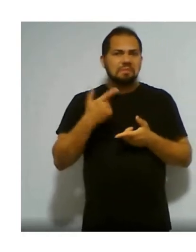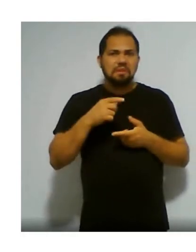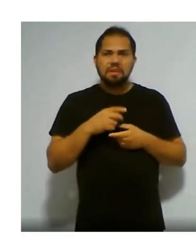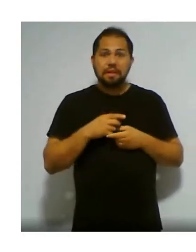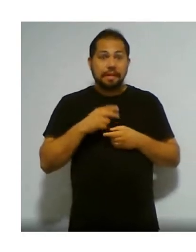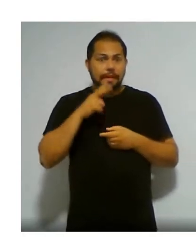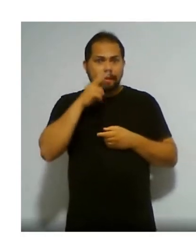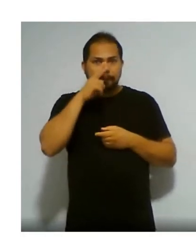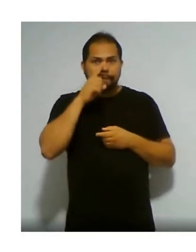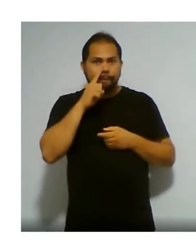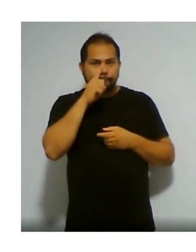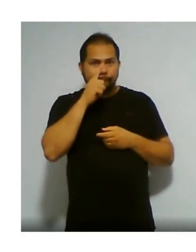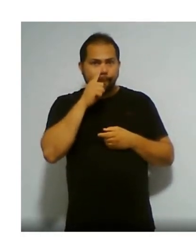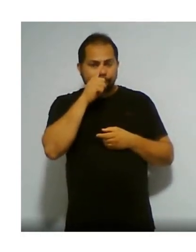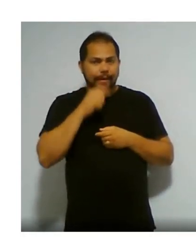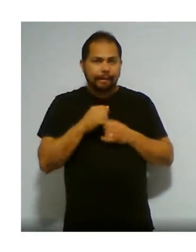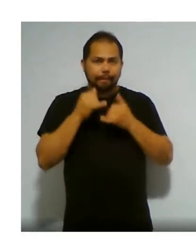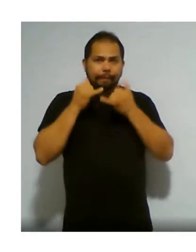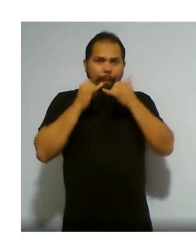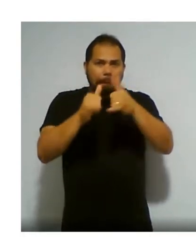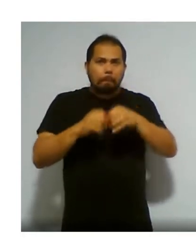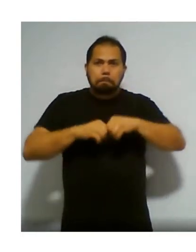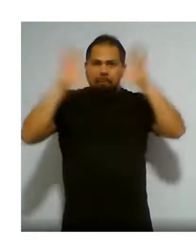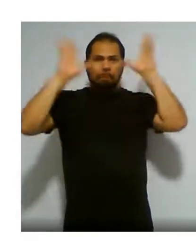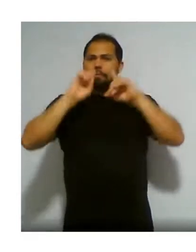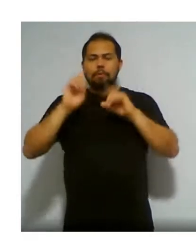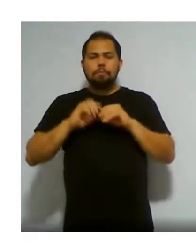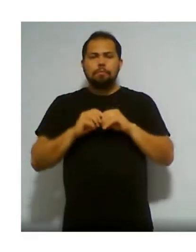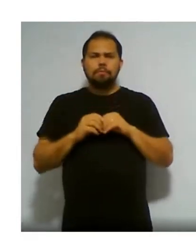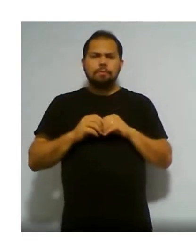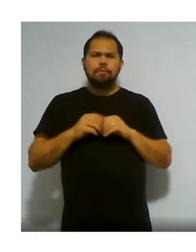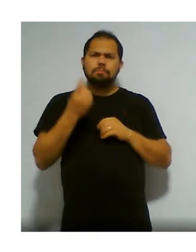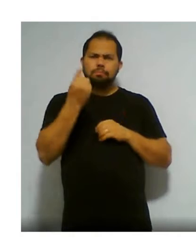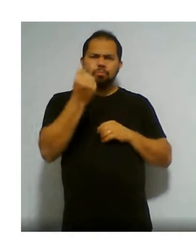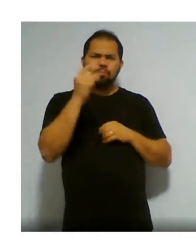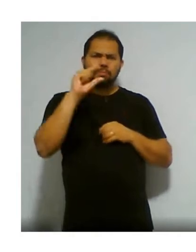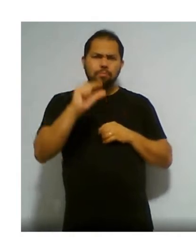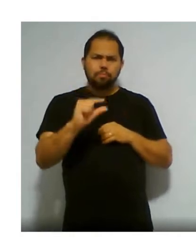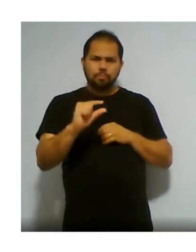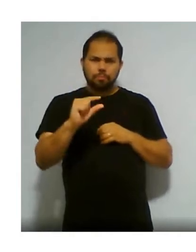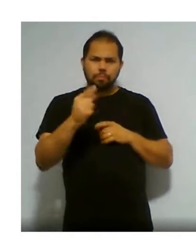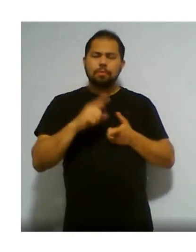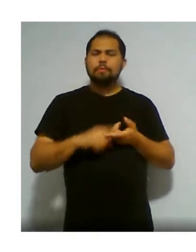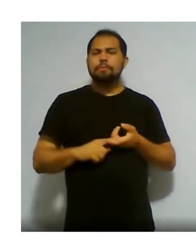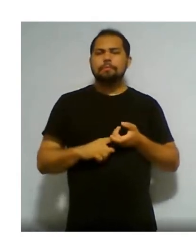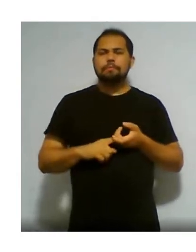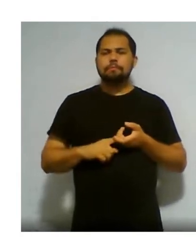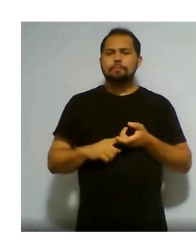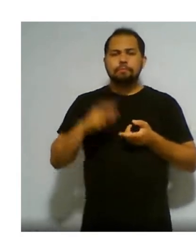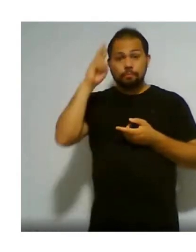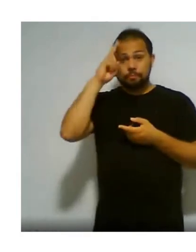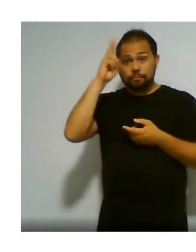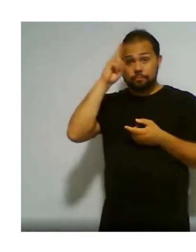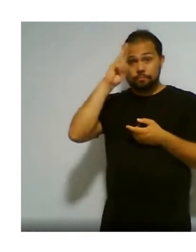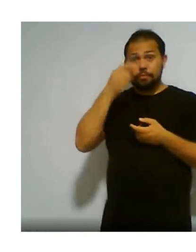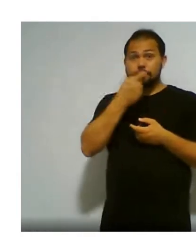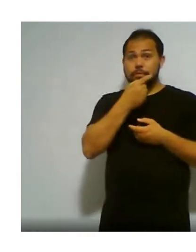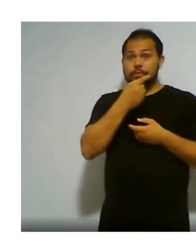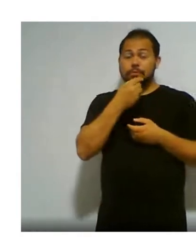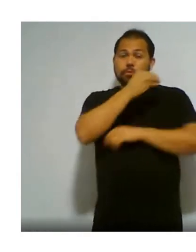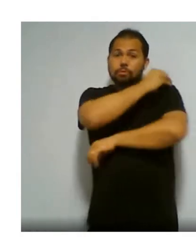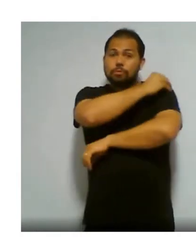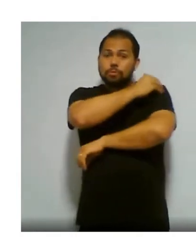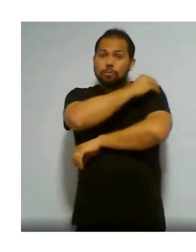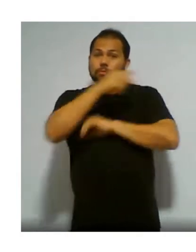não vai queimar os seus componentes e é barato. Lembra que esse tipo de álcool, ele é um